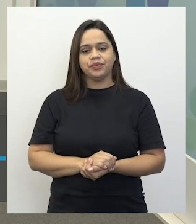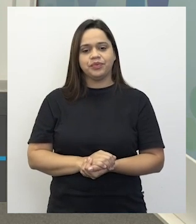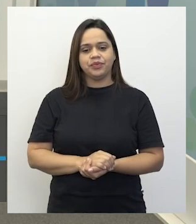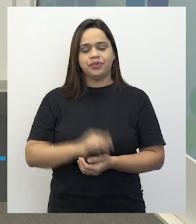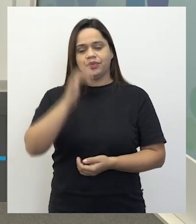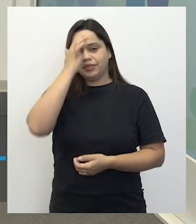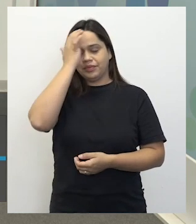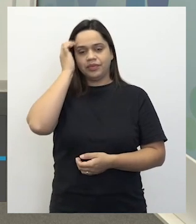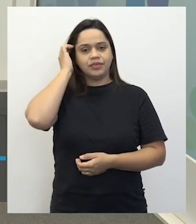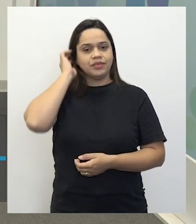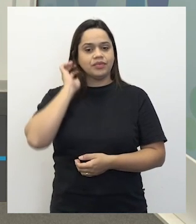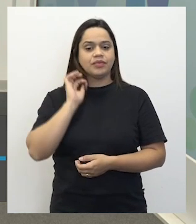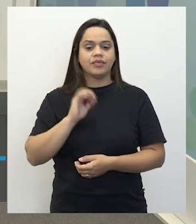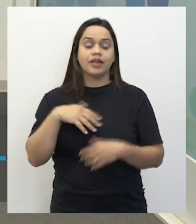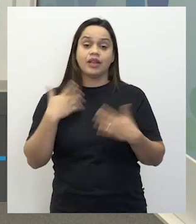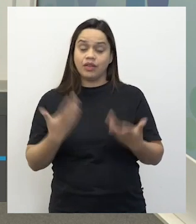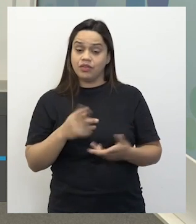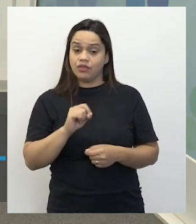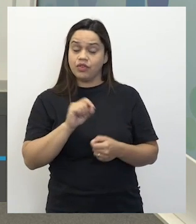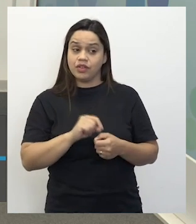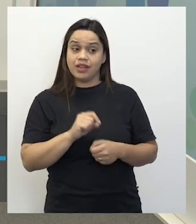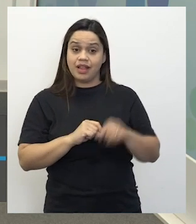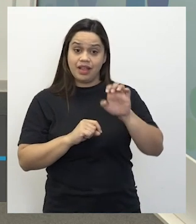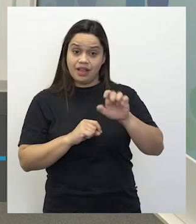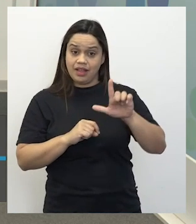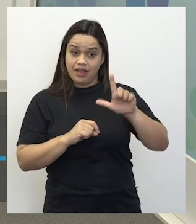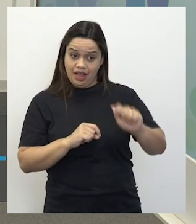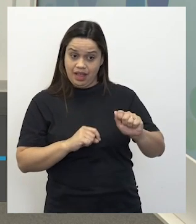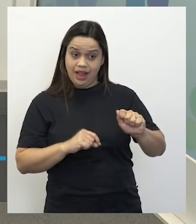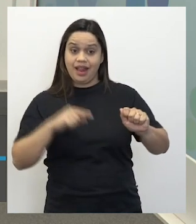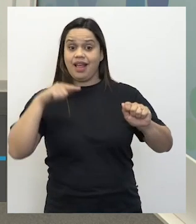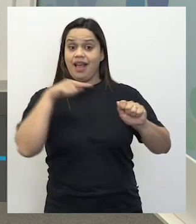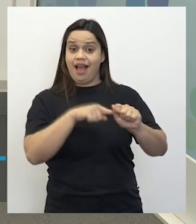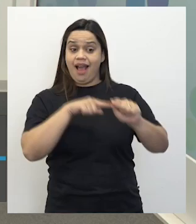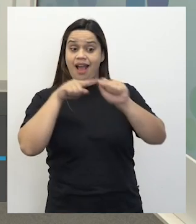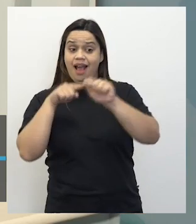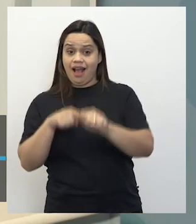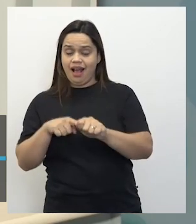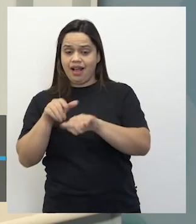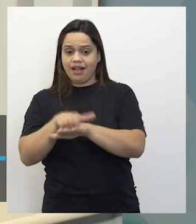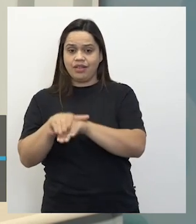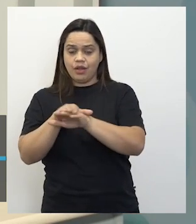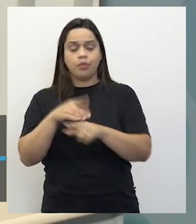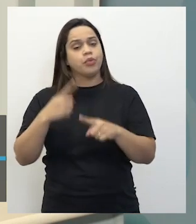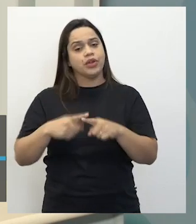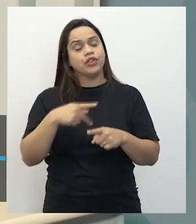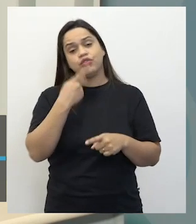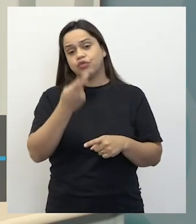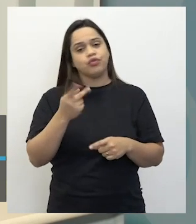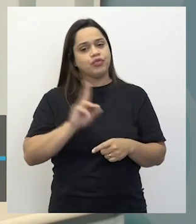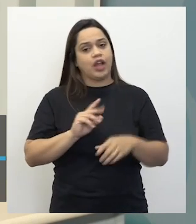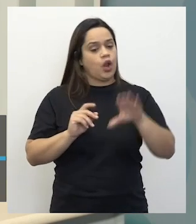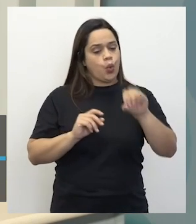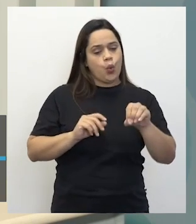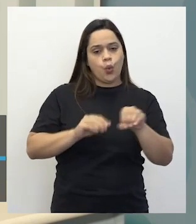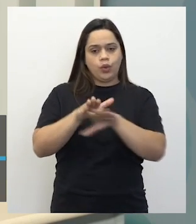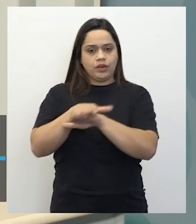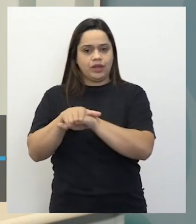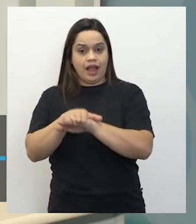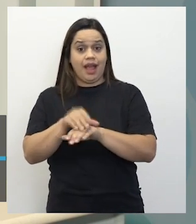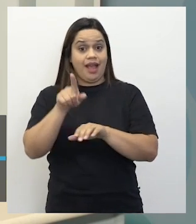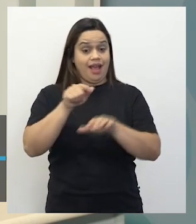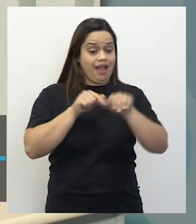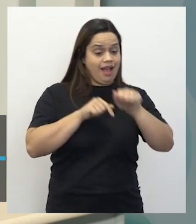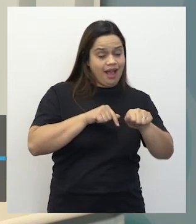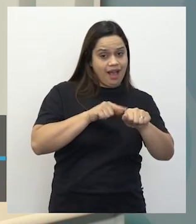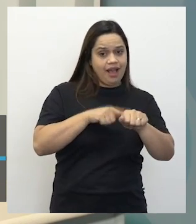Então, a não ser que fosse ela, Rofesh, a tartaruga. Sim. Porque a gente não fala o tartarugo, né? É. É a tartaruga.